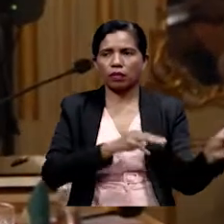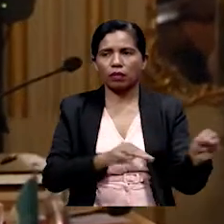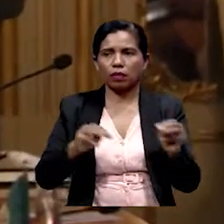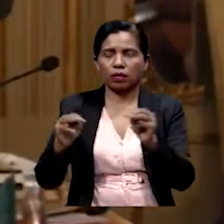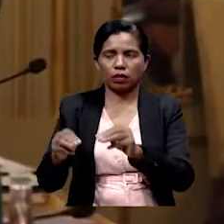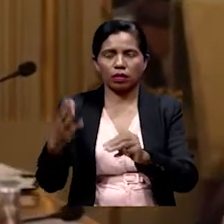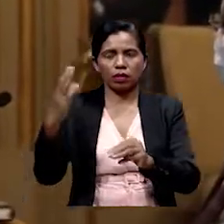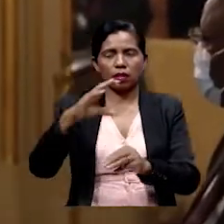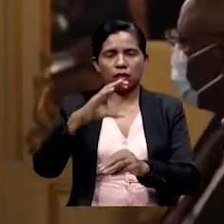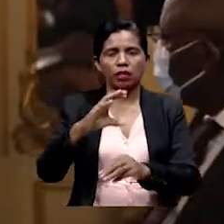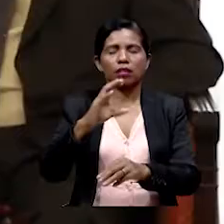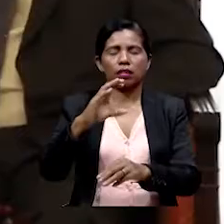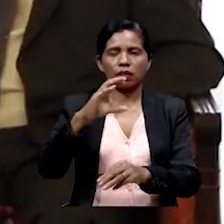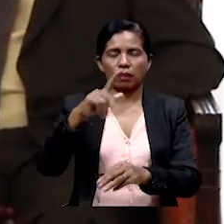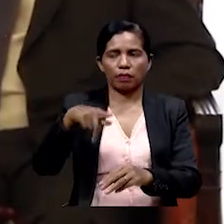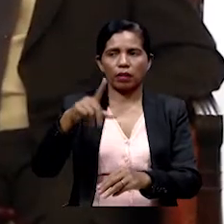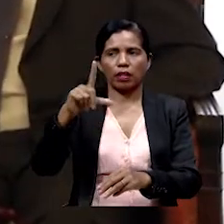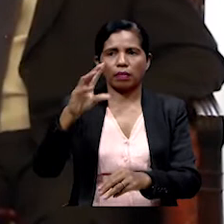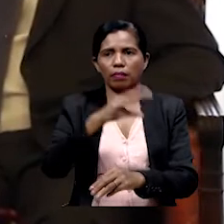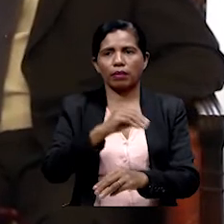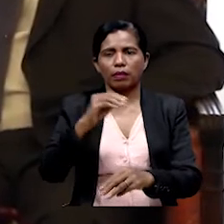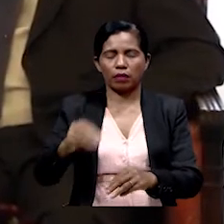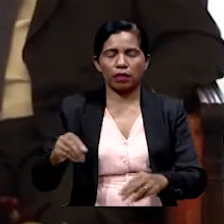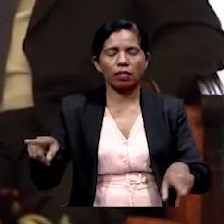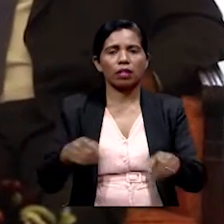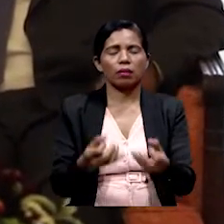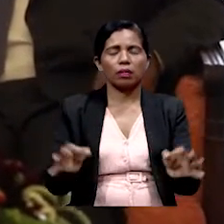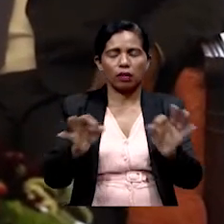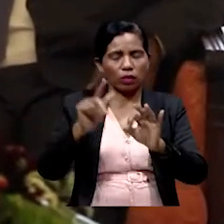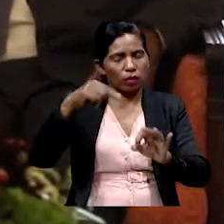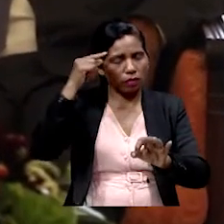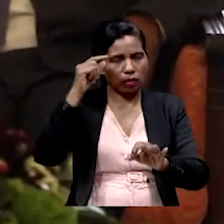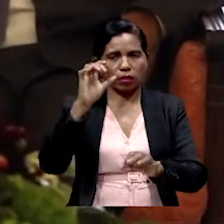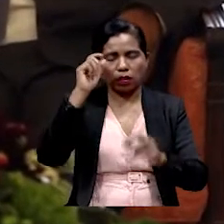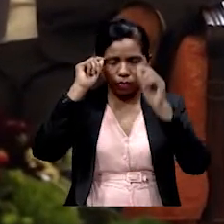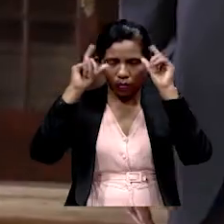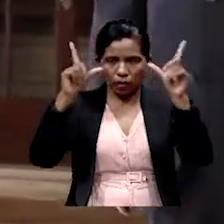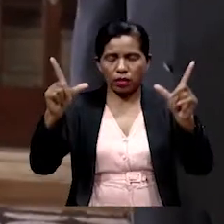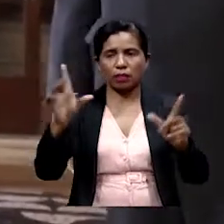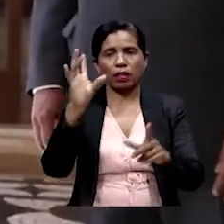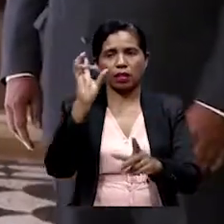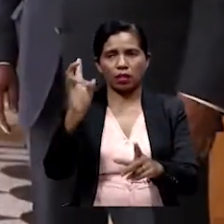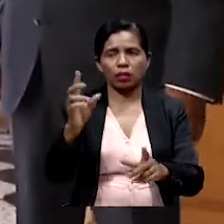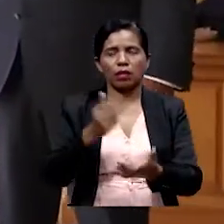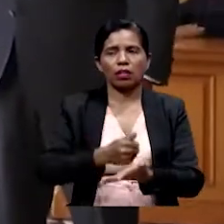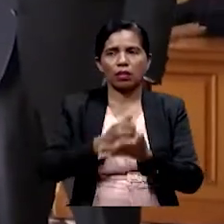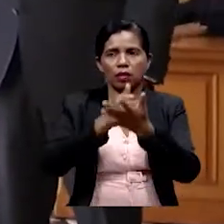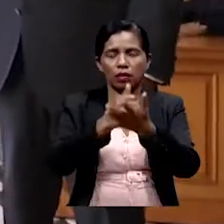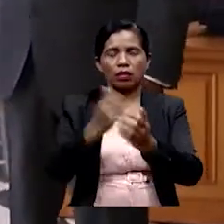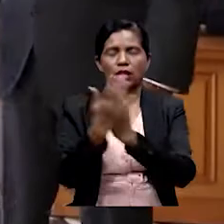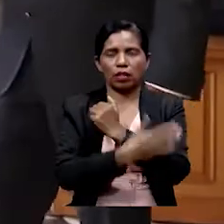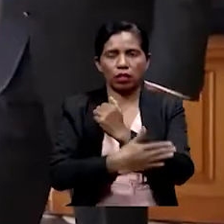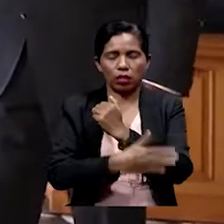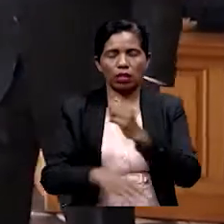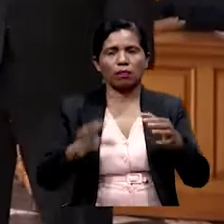Espaço CPLP, nebesai ona prioridade governo Timor-Leste Niam, Badahito, bele facilita a circulação entre nação